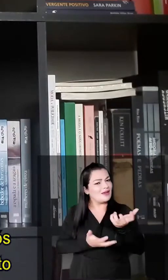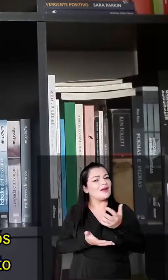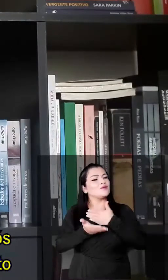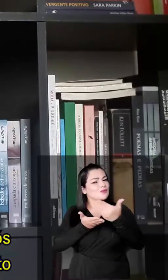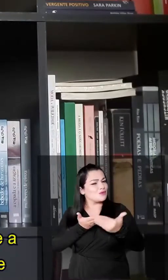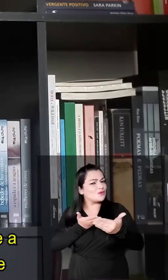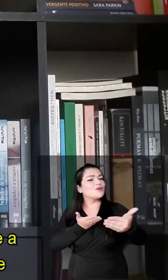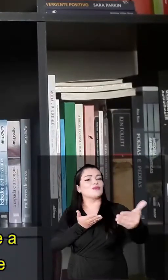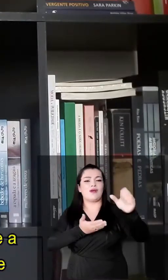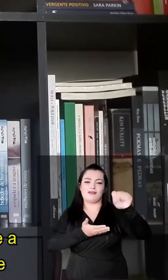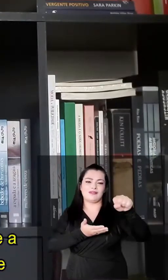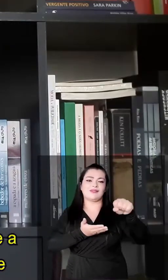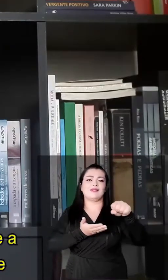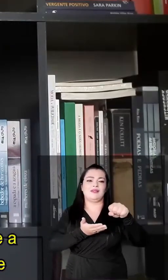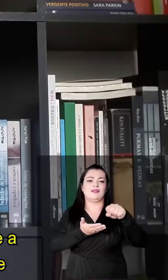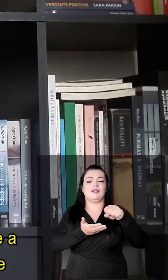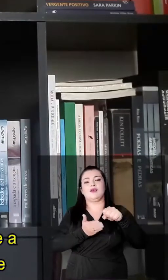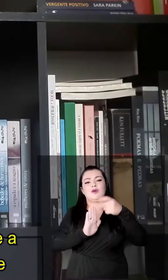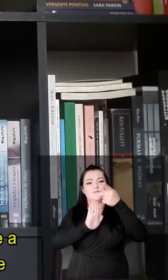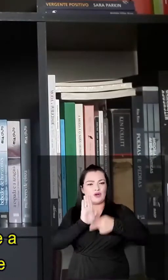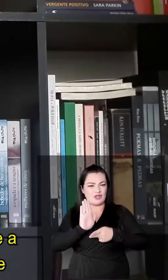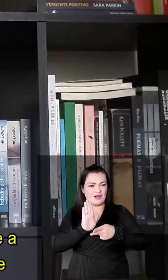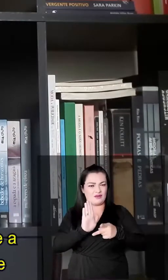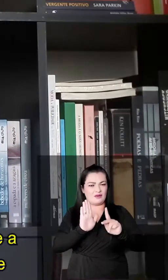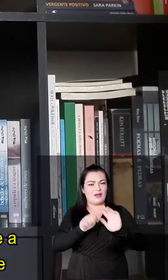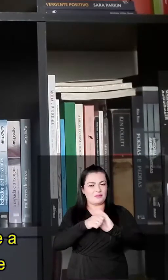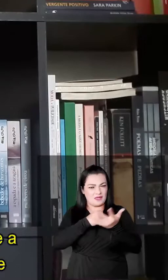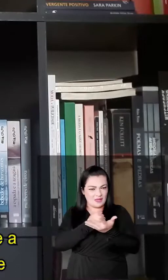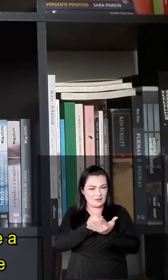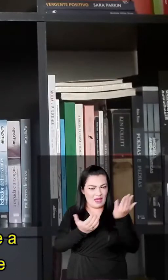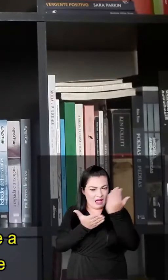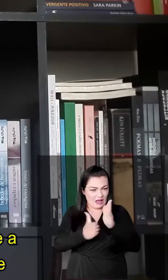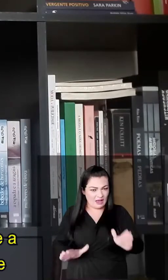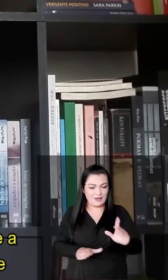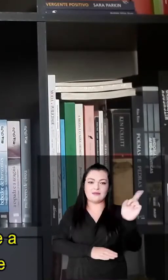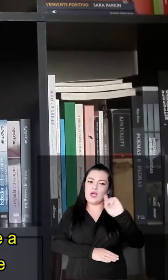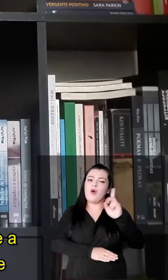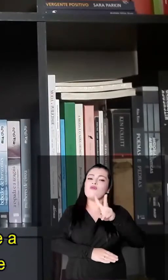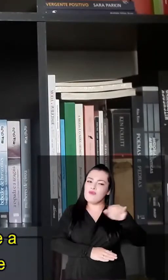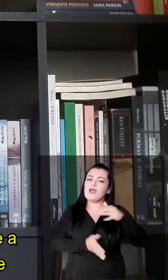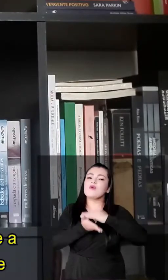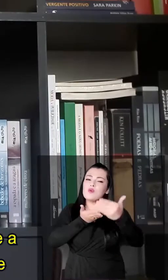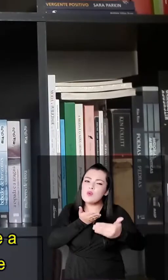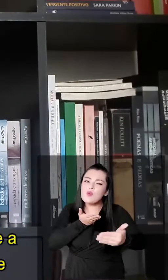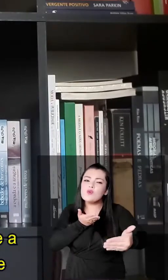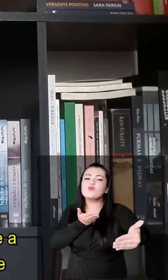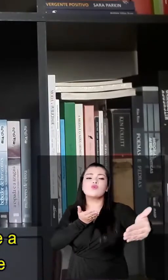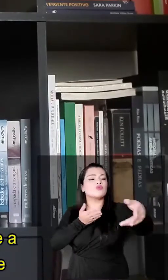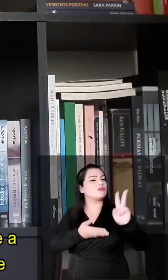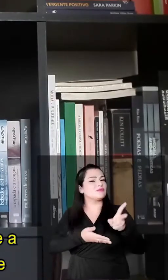esse projeto para além do momento da pandemia. Dado que a palavra é essa matéria